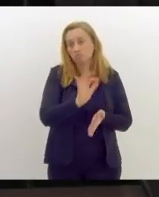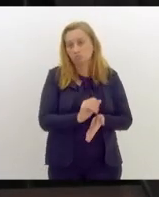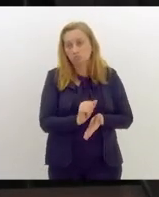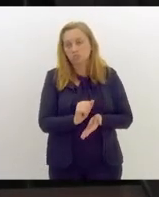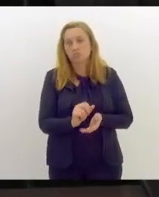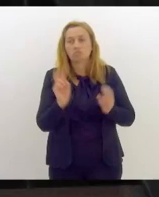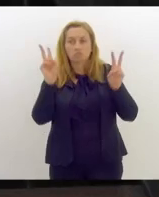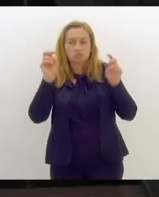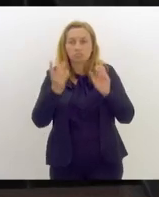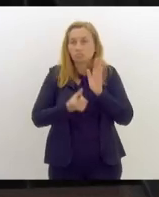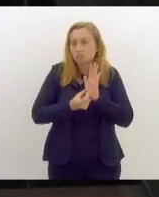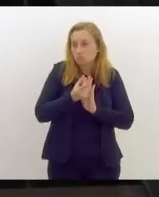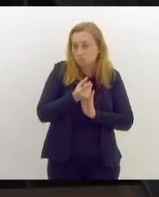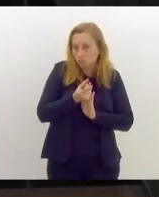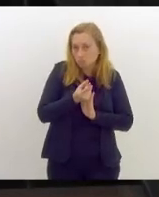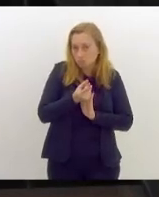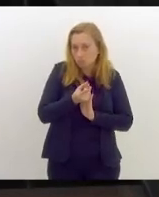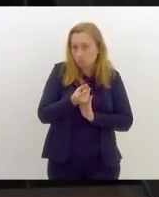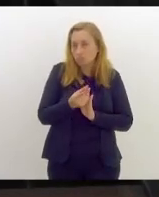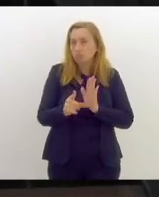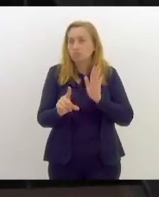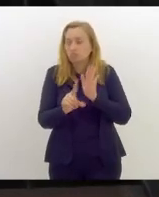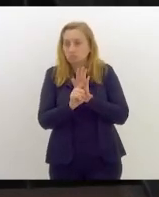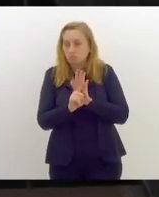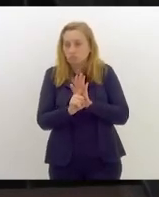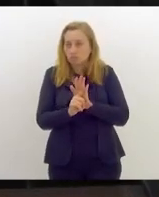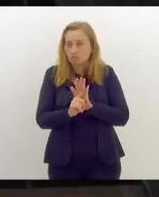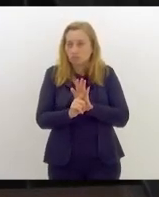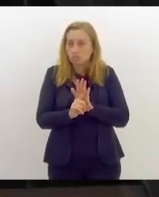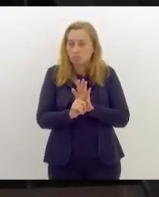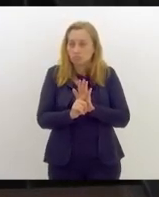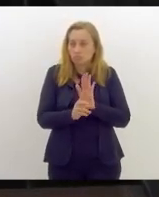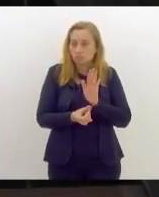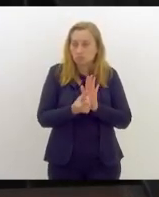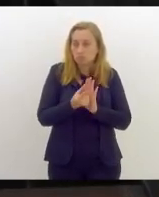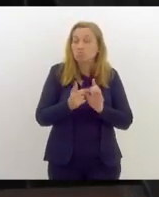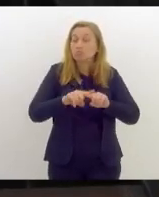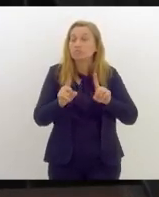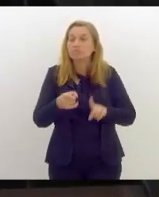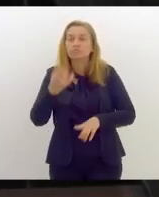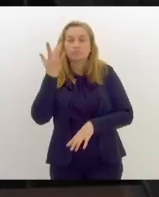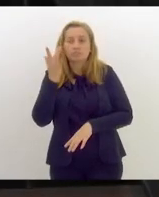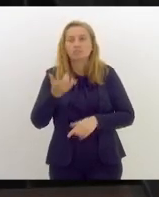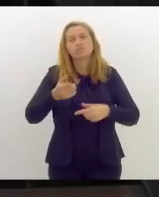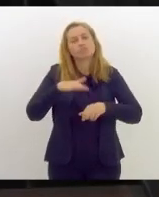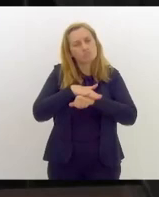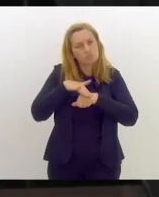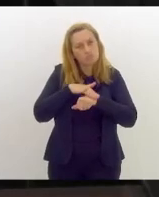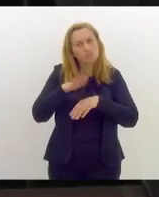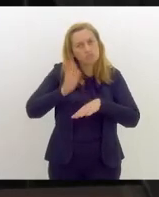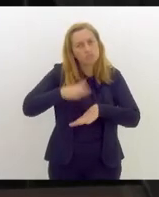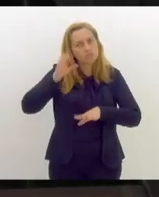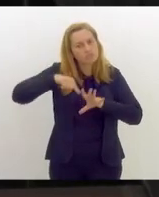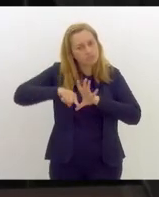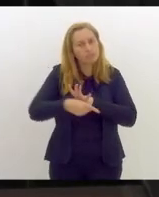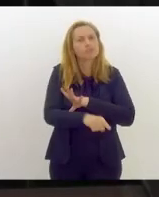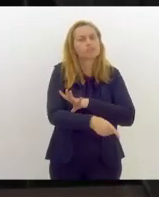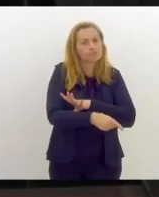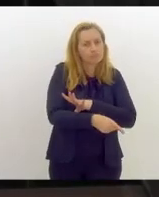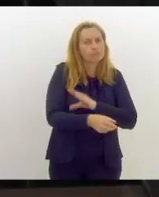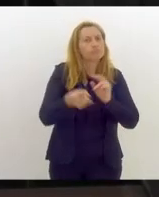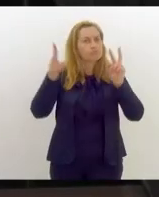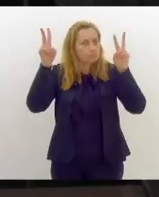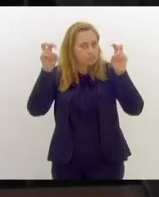na questão do orçamento em razão da Loa mas acho que temos que ter uma conversa mais profunda sobre